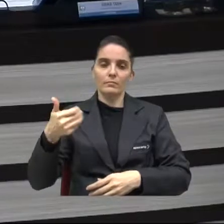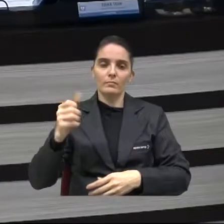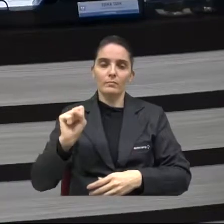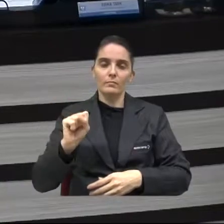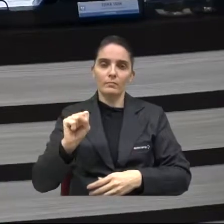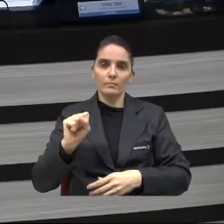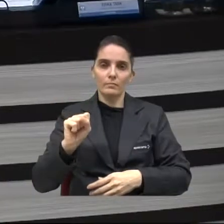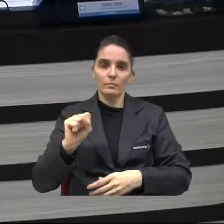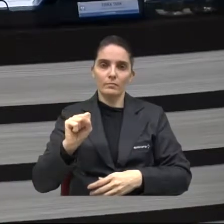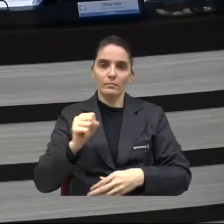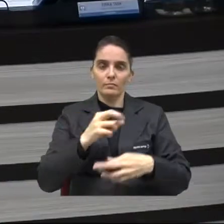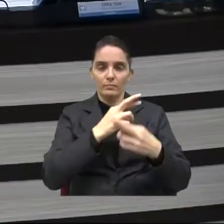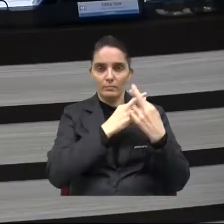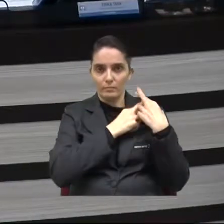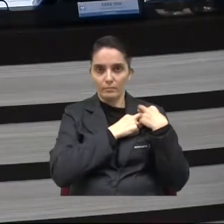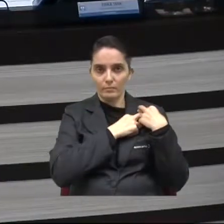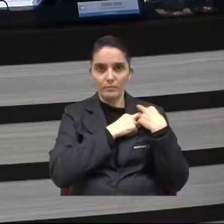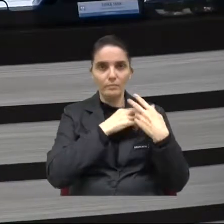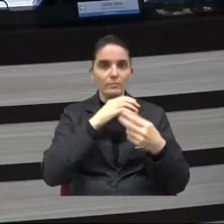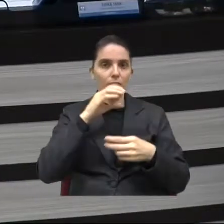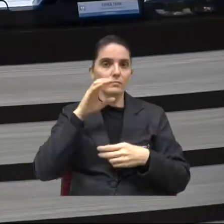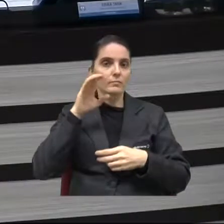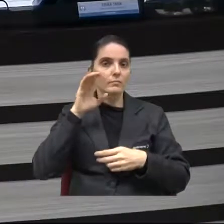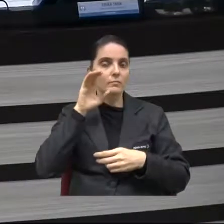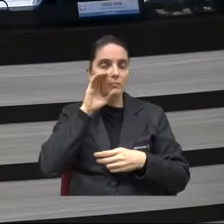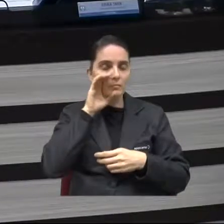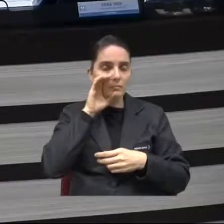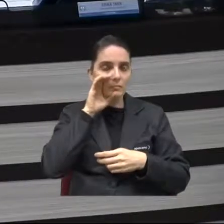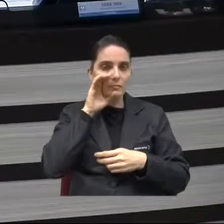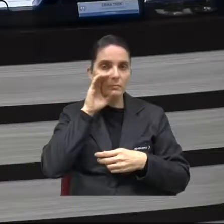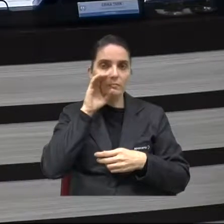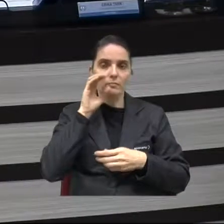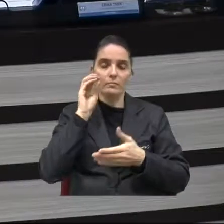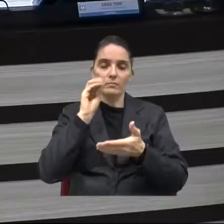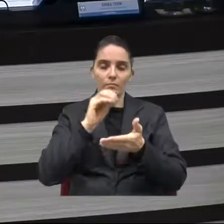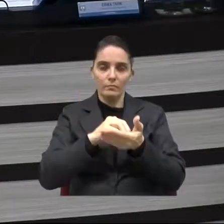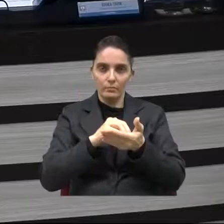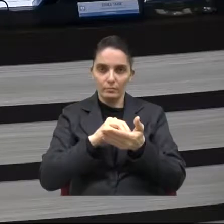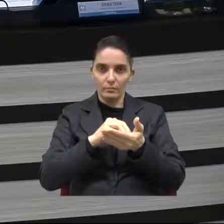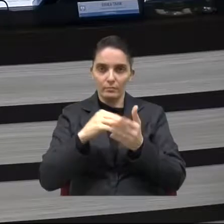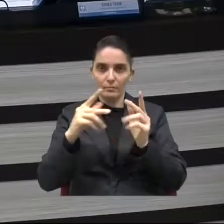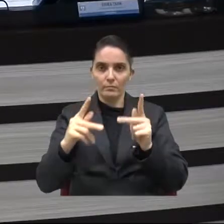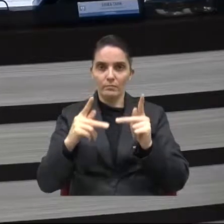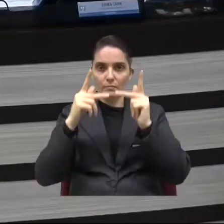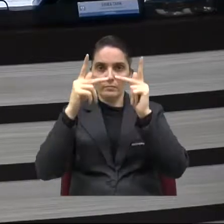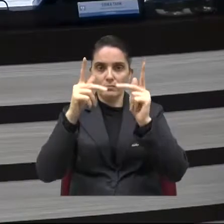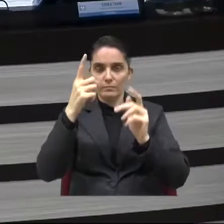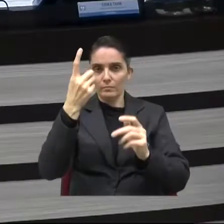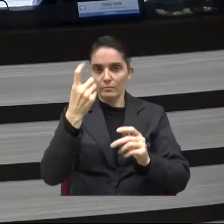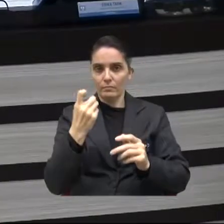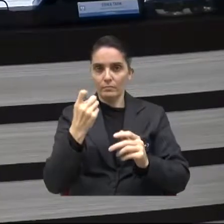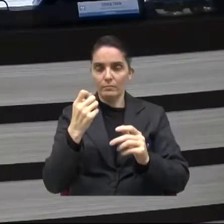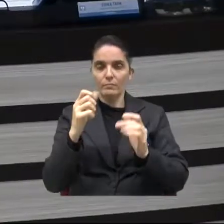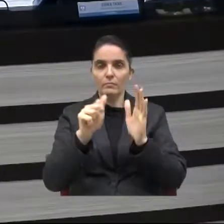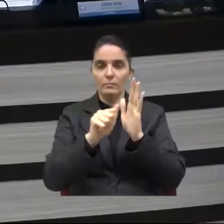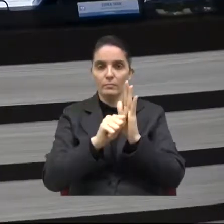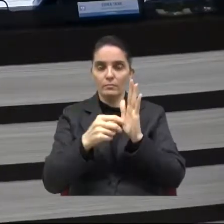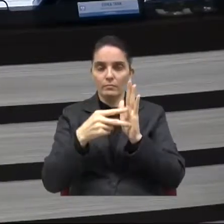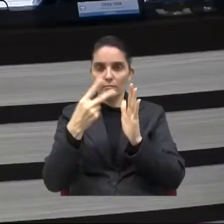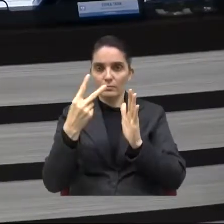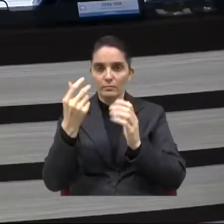2811/2018, de autoria da Constância Berbet Dutra, que acrescenta o parágrafo único no artigo 2º